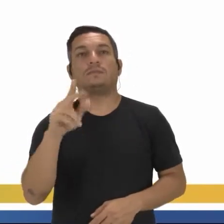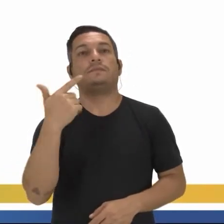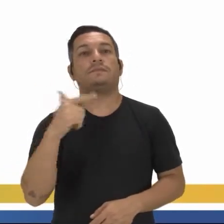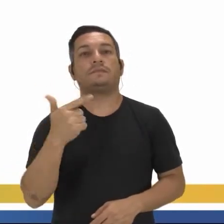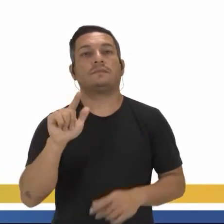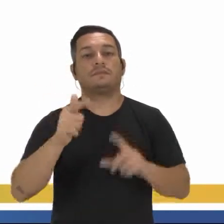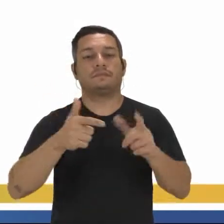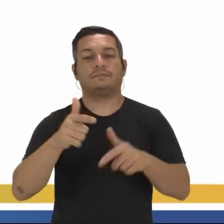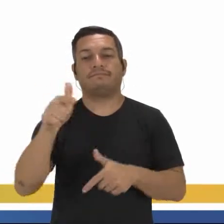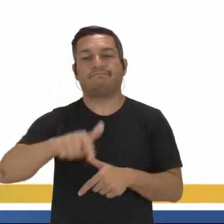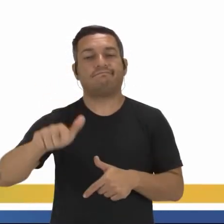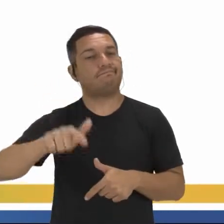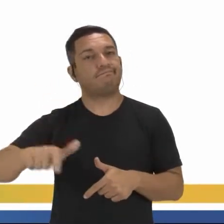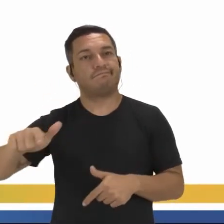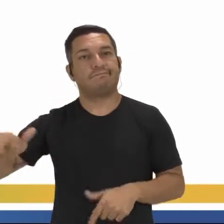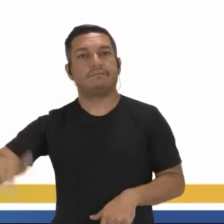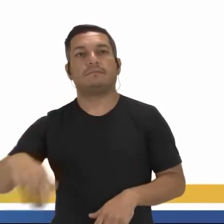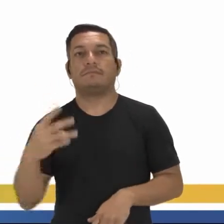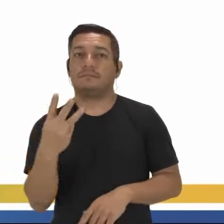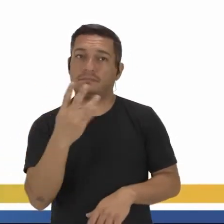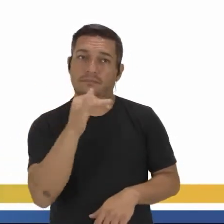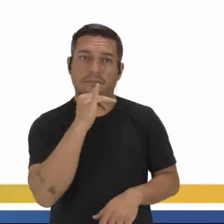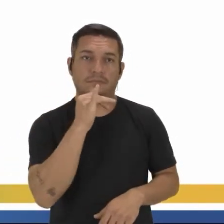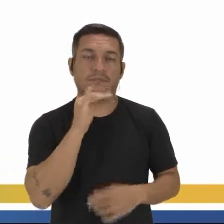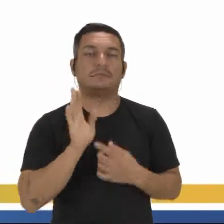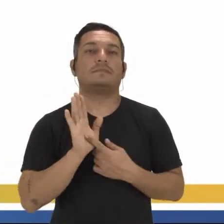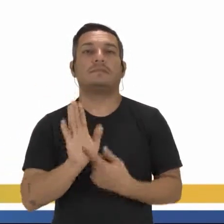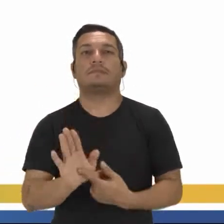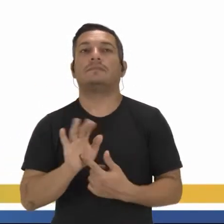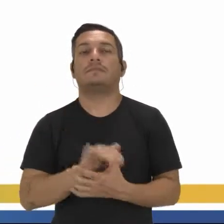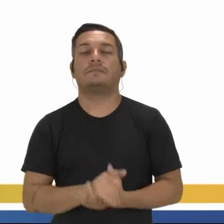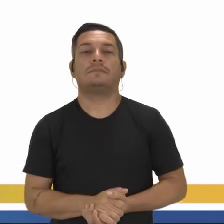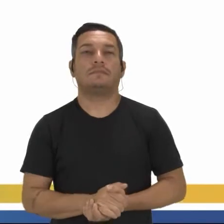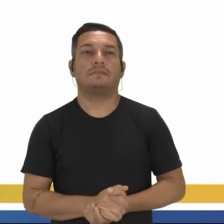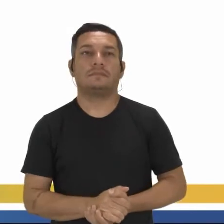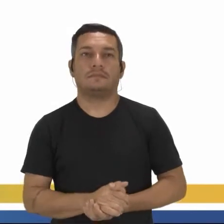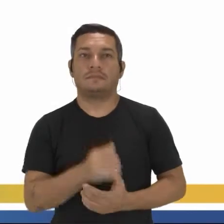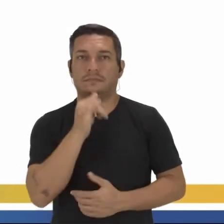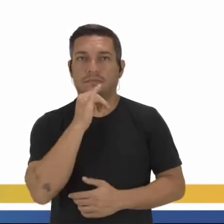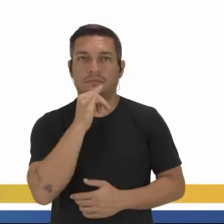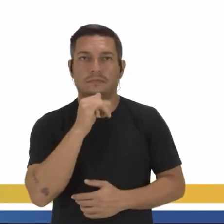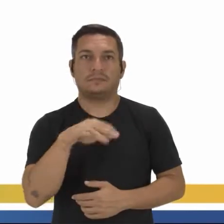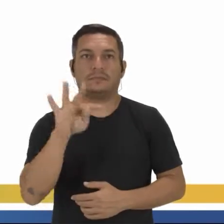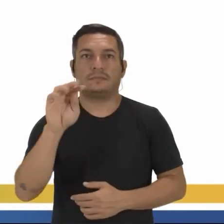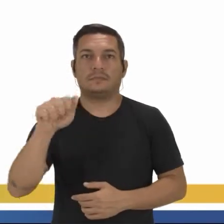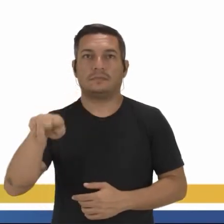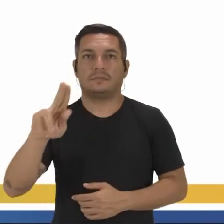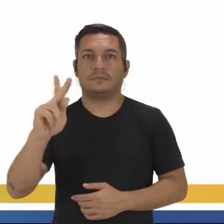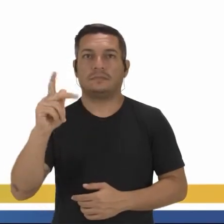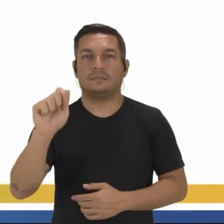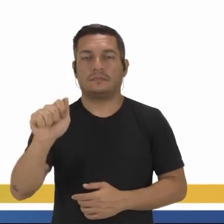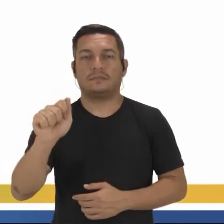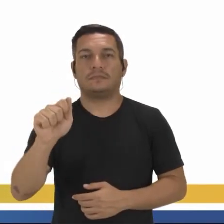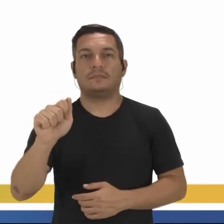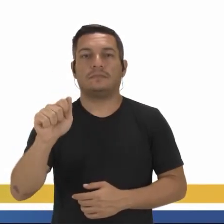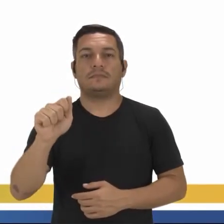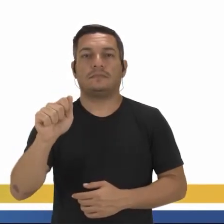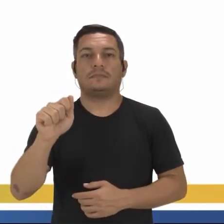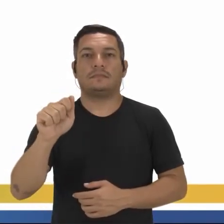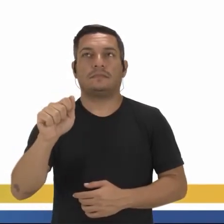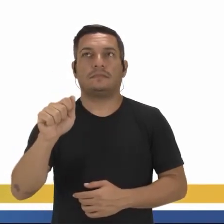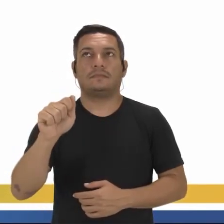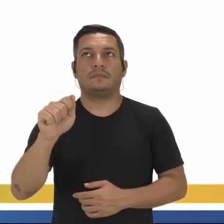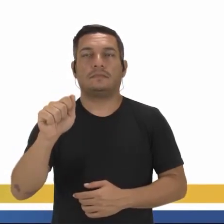não tenham letras repetidas, que são os três exemplos que eu coloquei aí. Por exemplo, tainha.